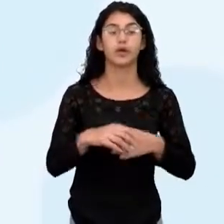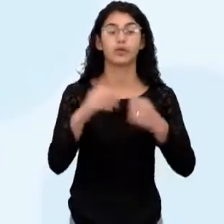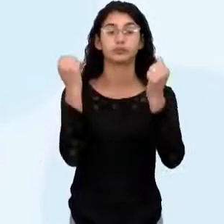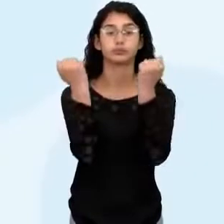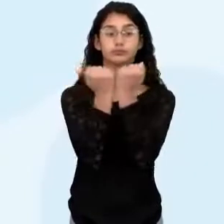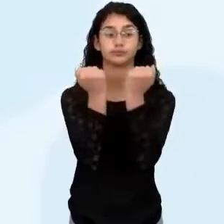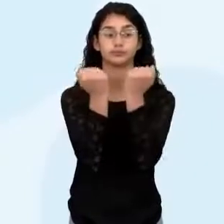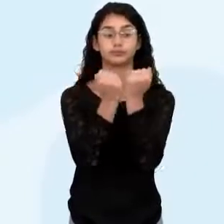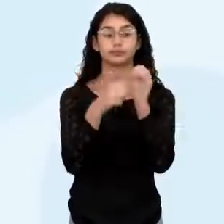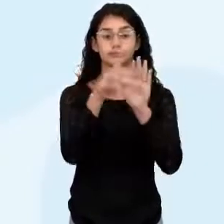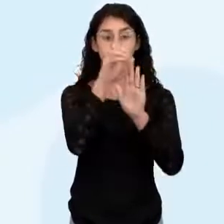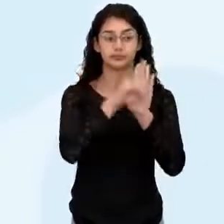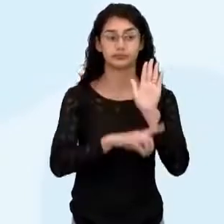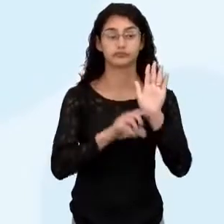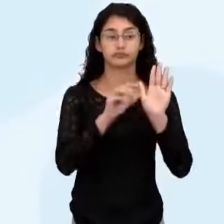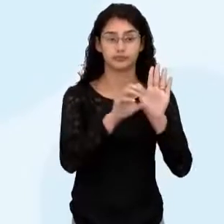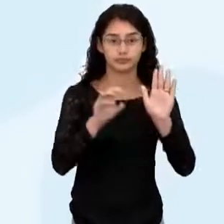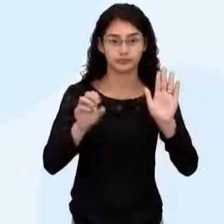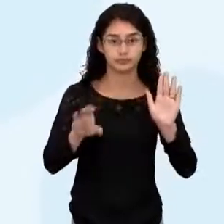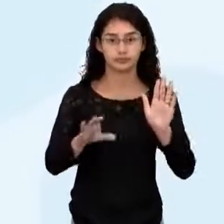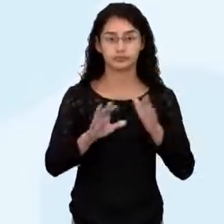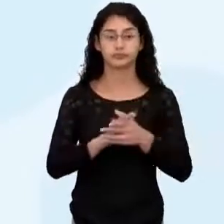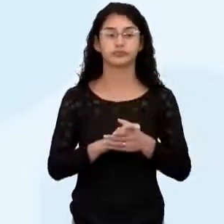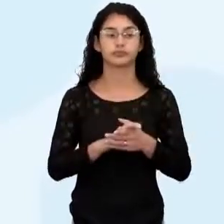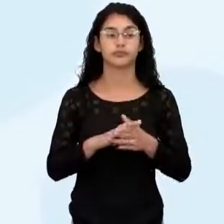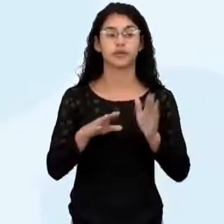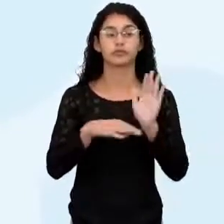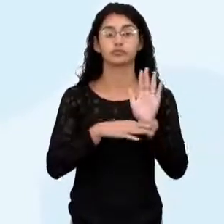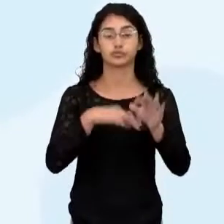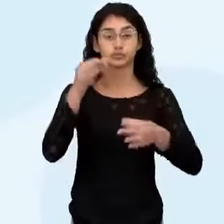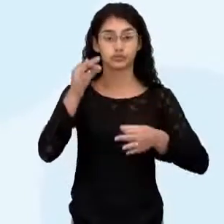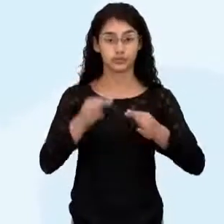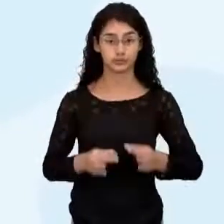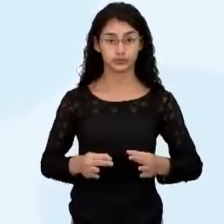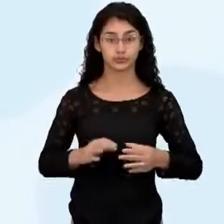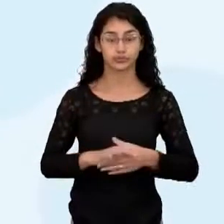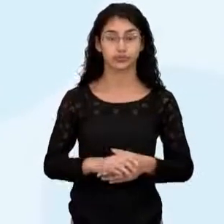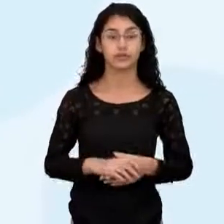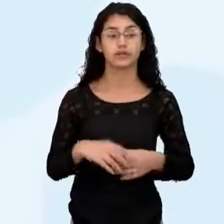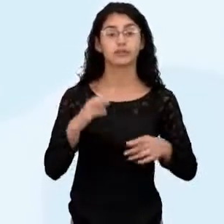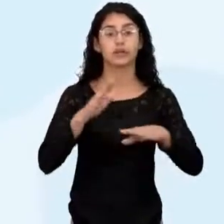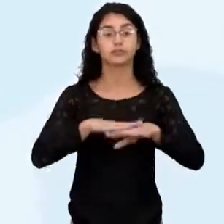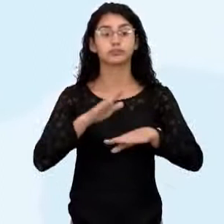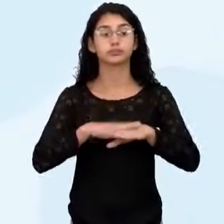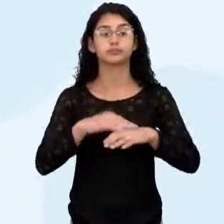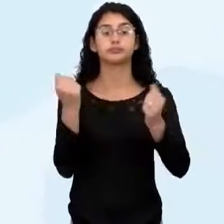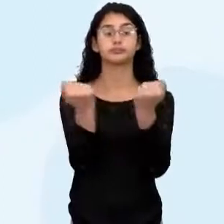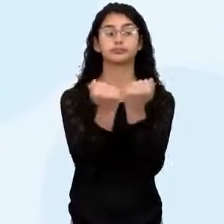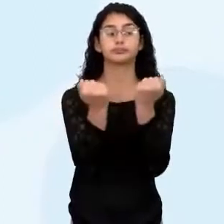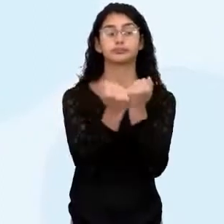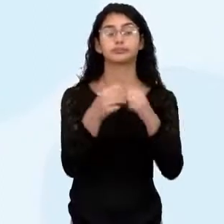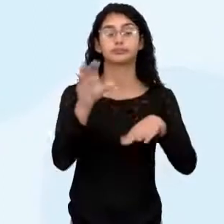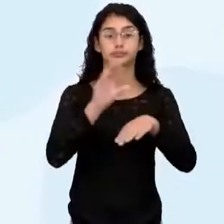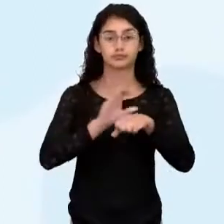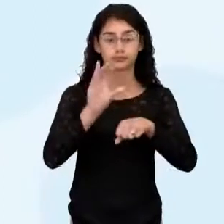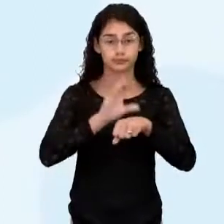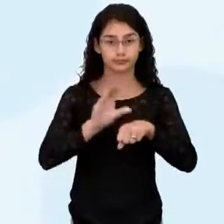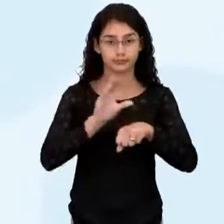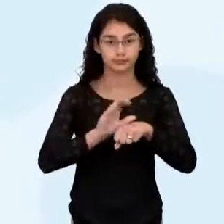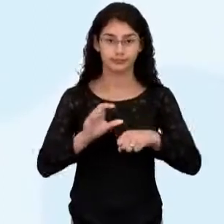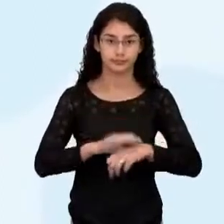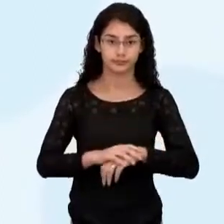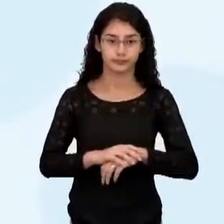direito de cada cidadão, promove a justiça e ele também tem que defender a Constituição, né? Ele precisa defender